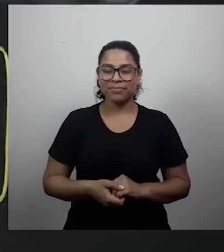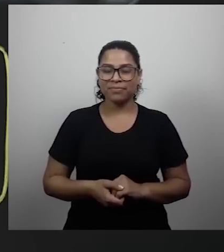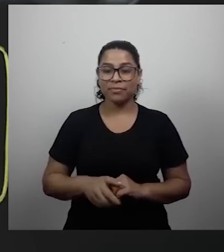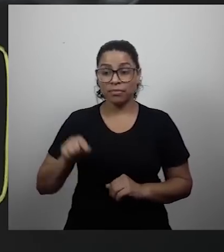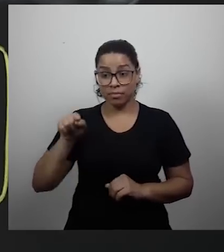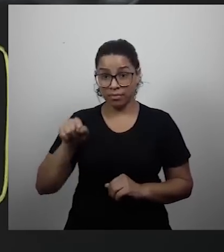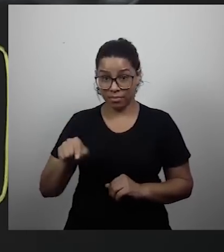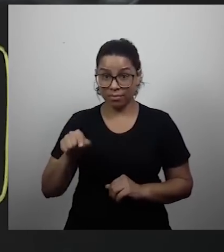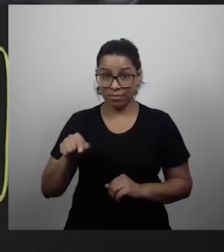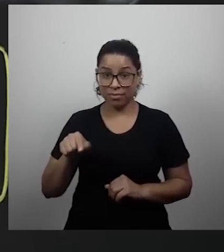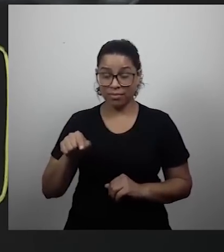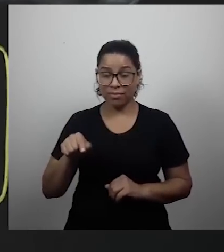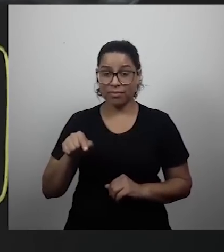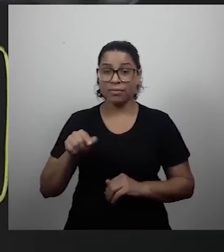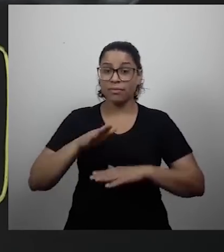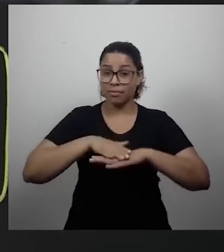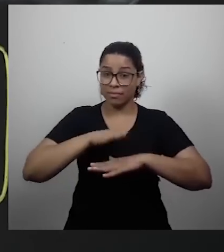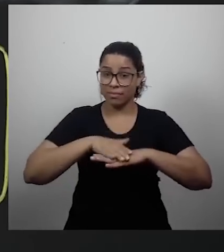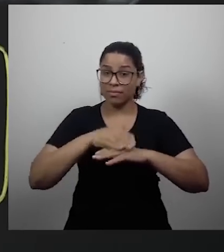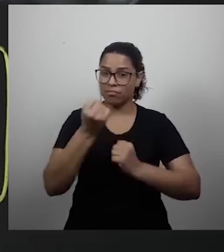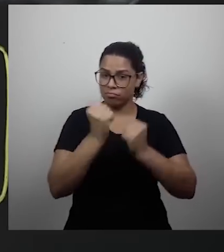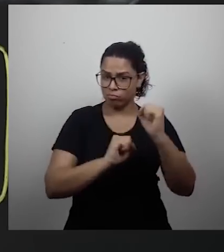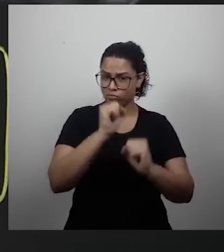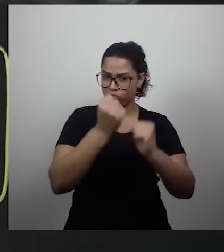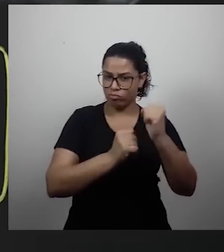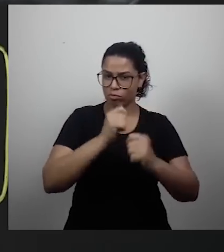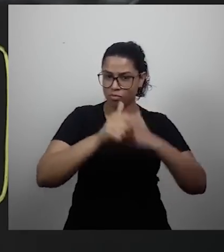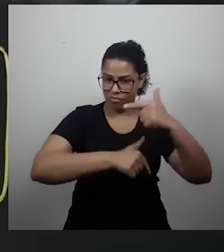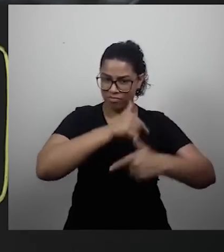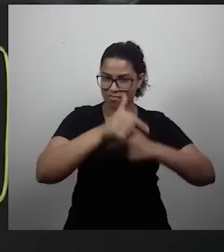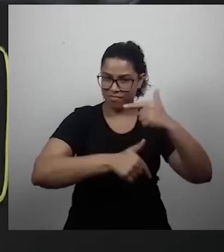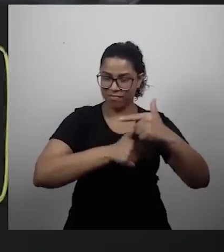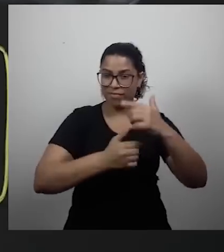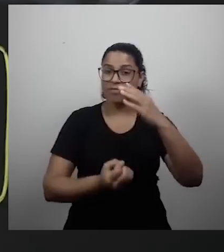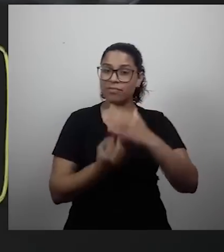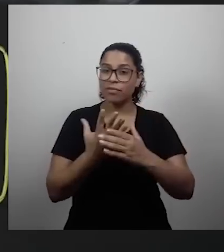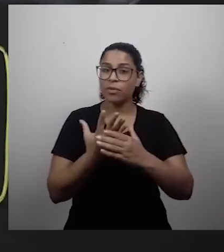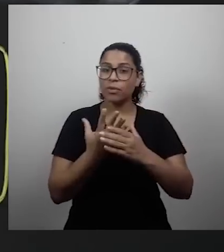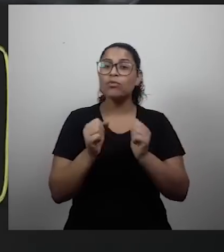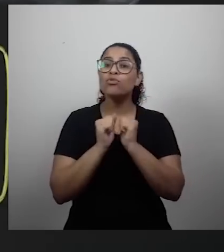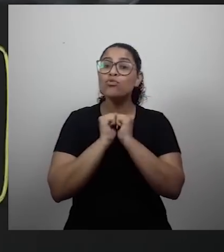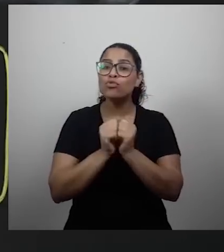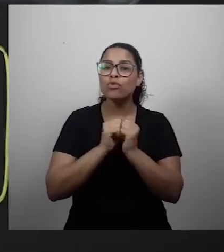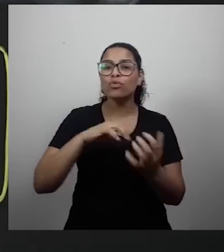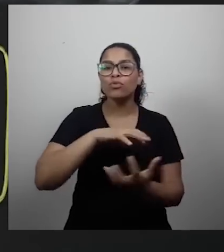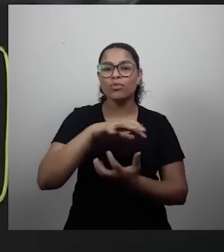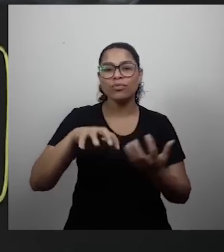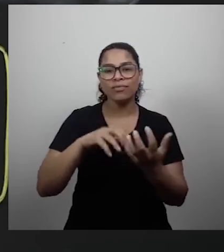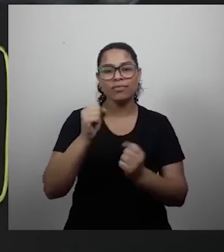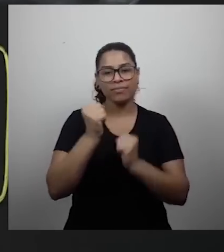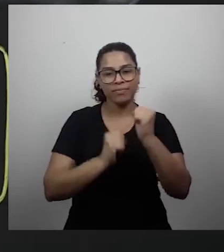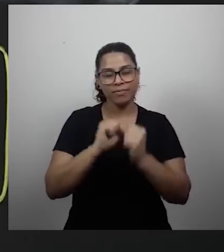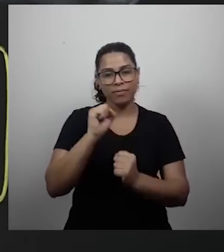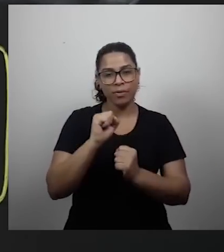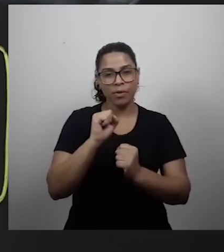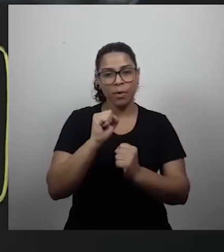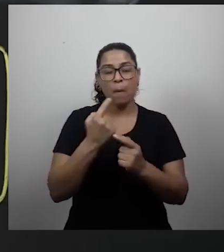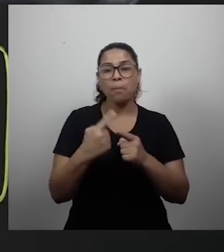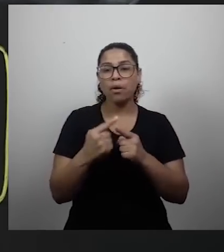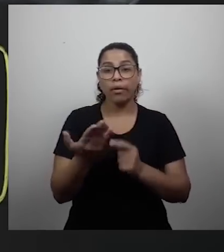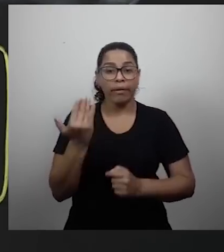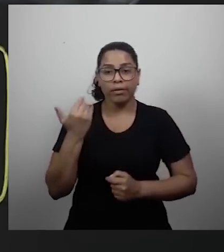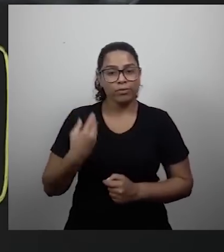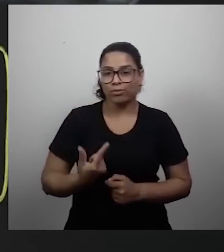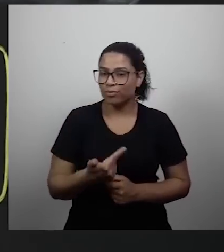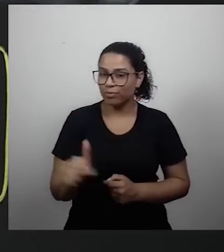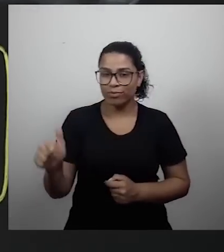que operava as máquinas nas fábricas, ele surgiu com a Revolução Industrial, não existia. E, aliás, a gente tem que comentar,